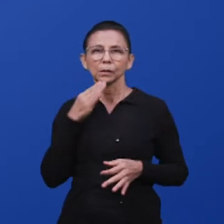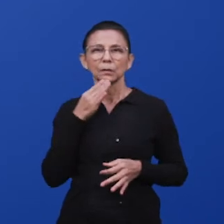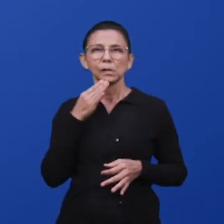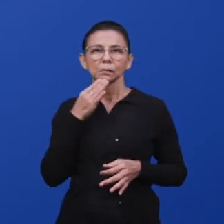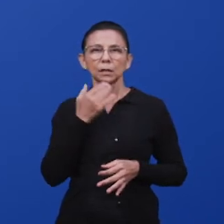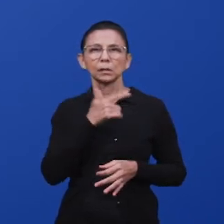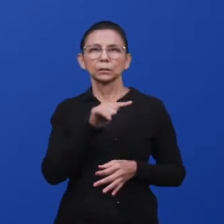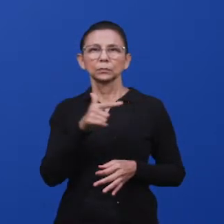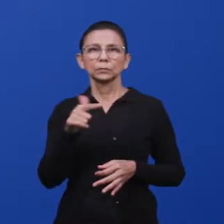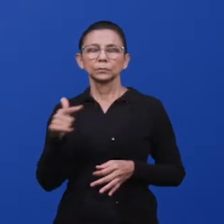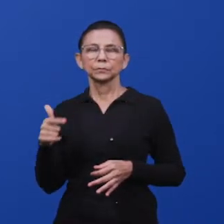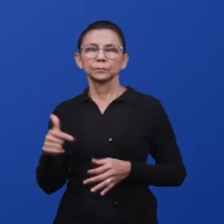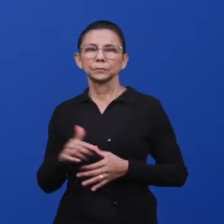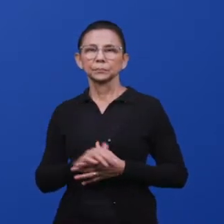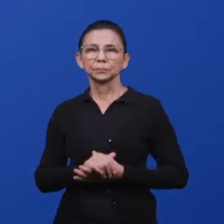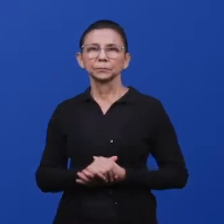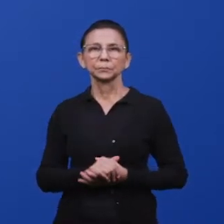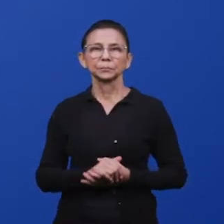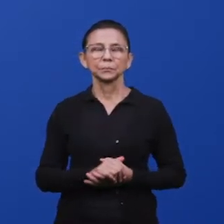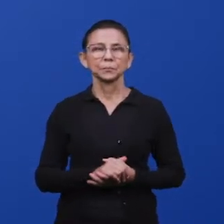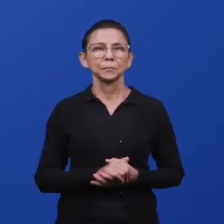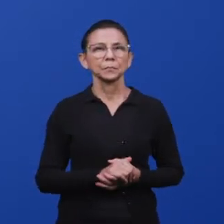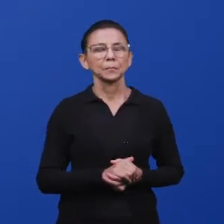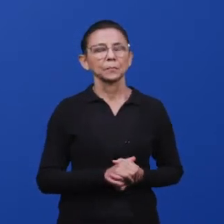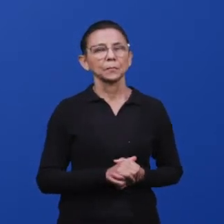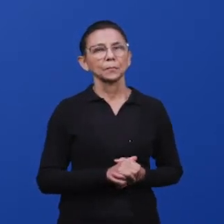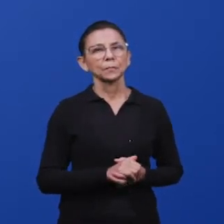capítulo 1, versículo 29.